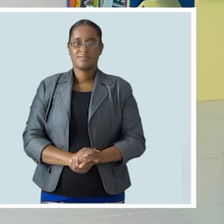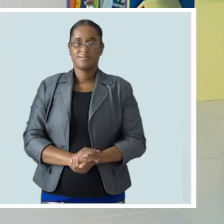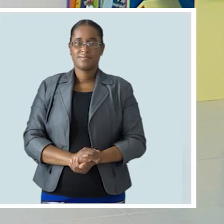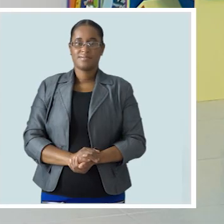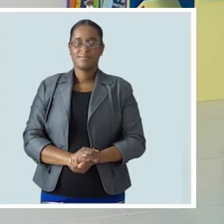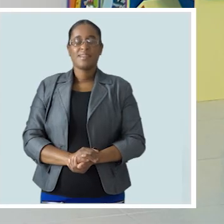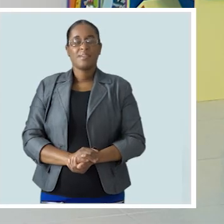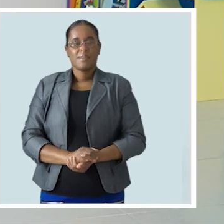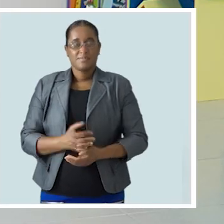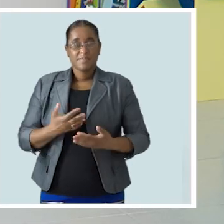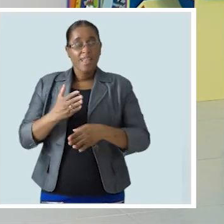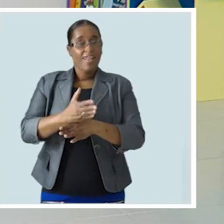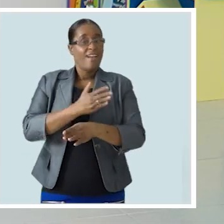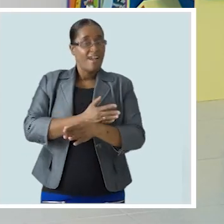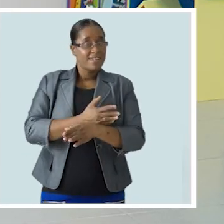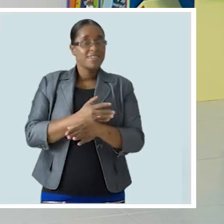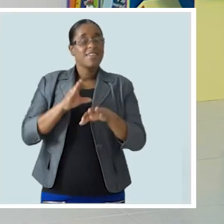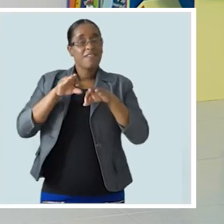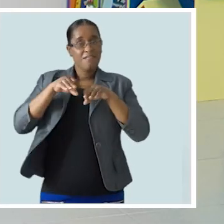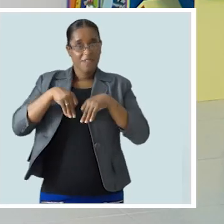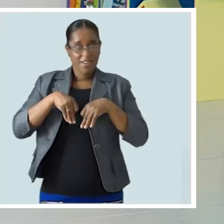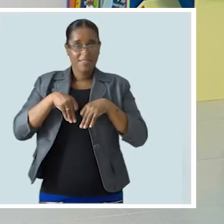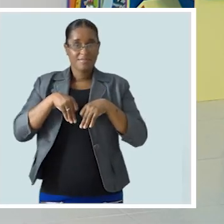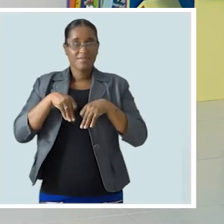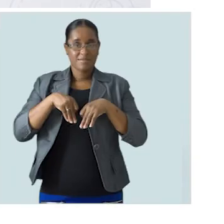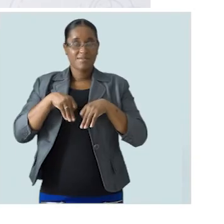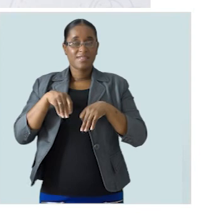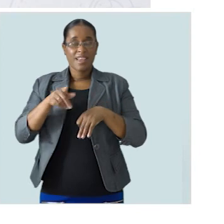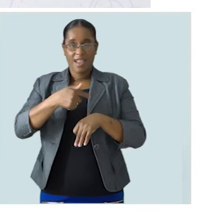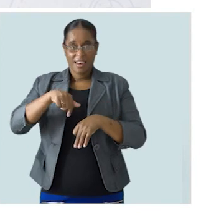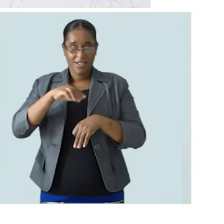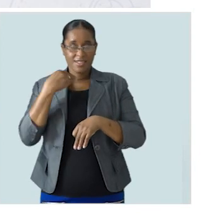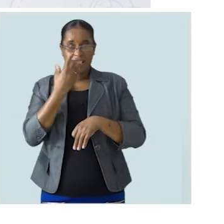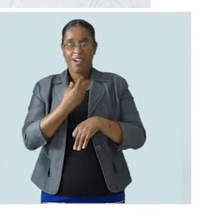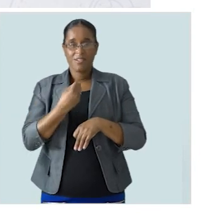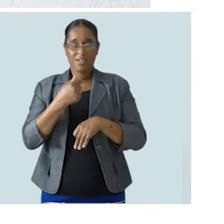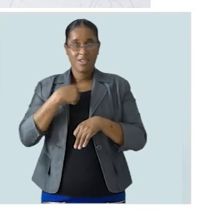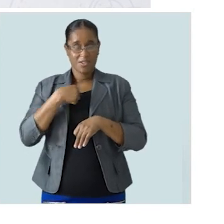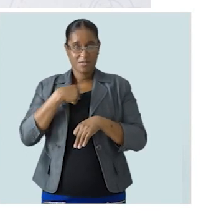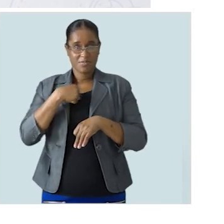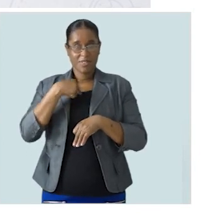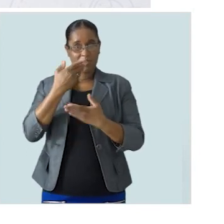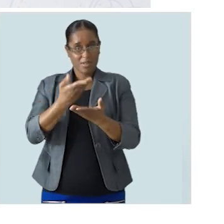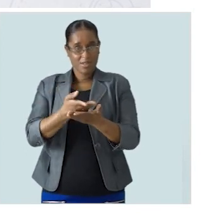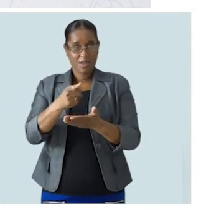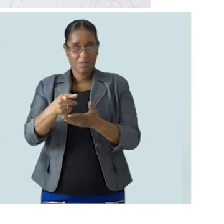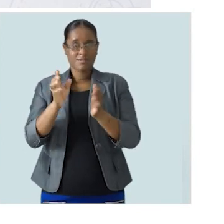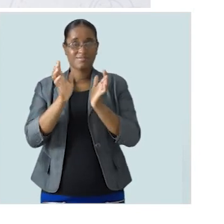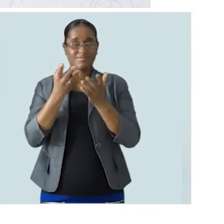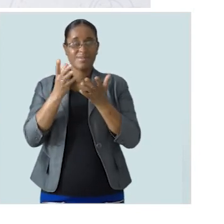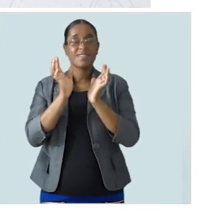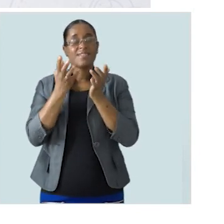professor. Muito bem, antes de finalizar a nossa aula, eu vou deixar aqui um link que vocês